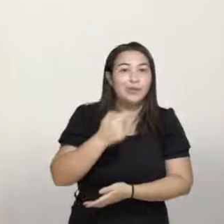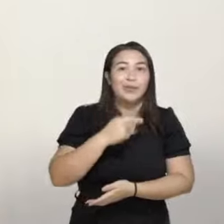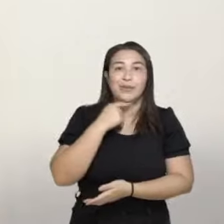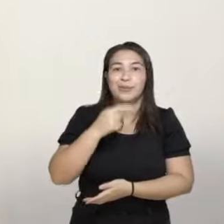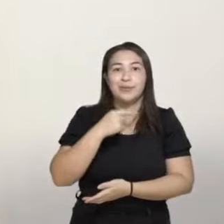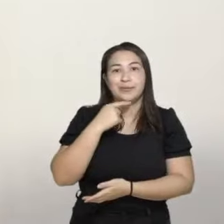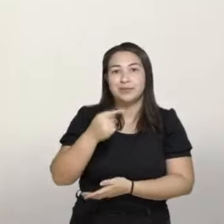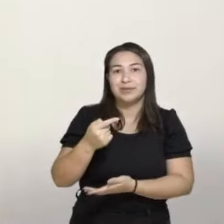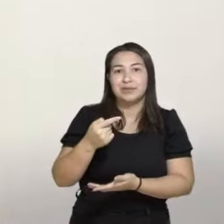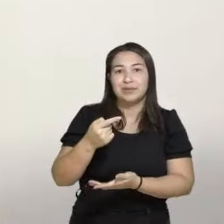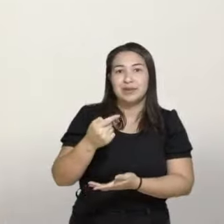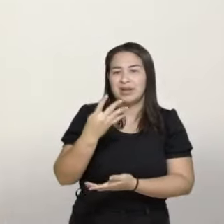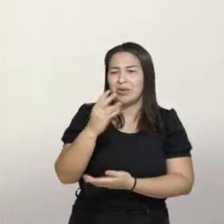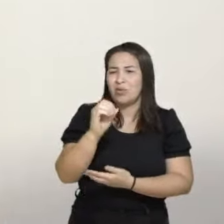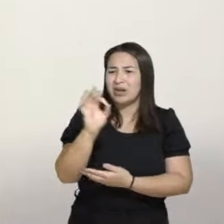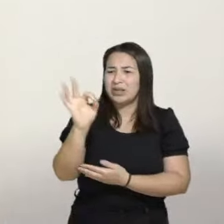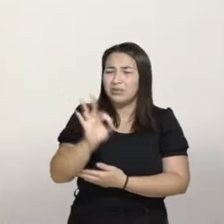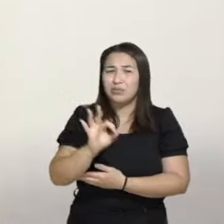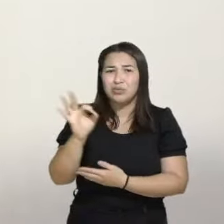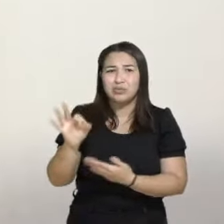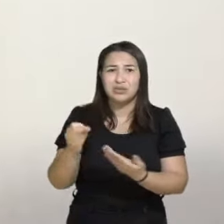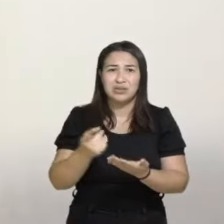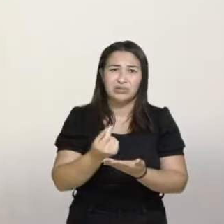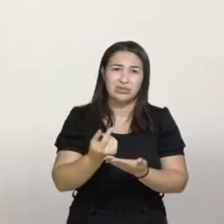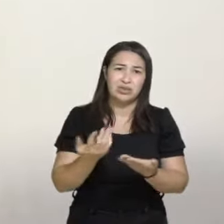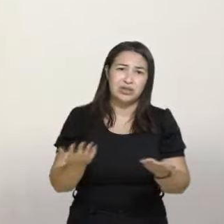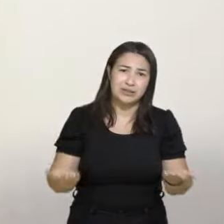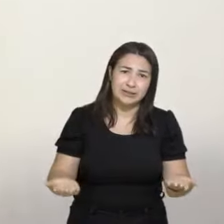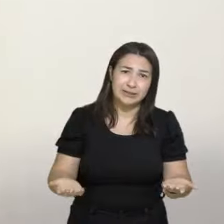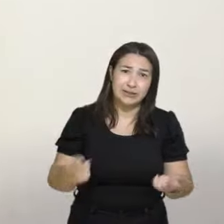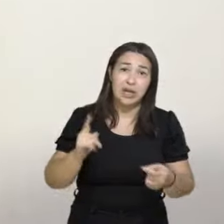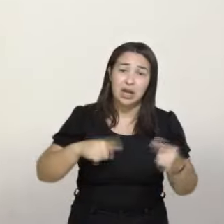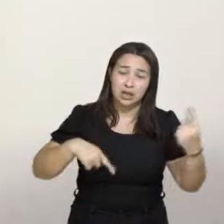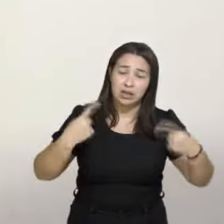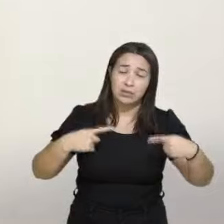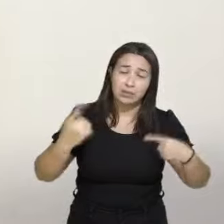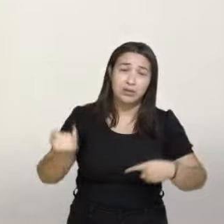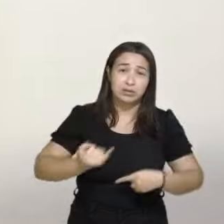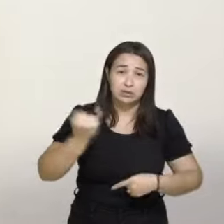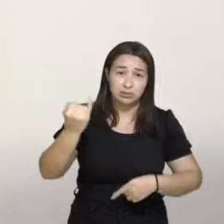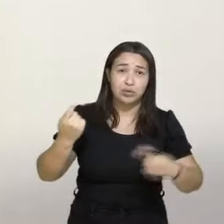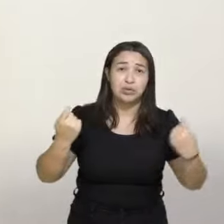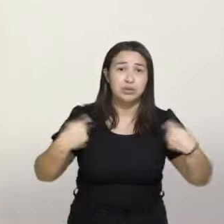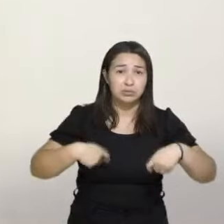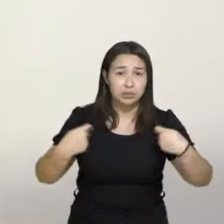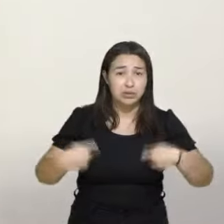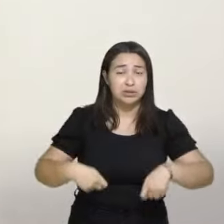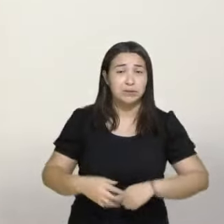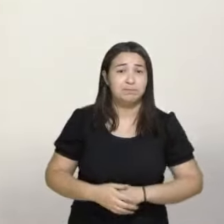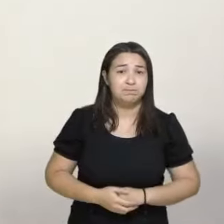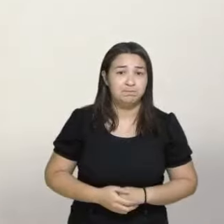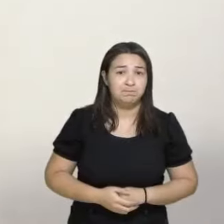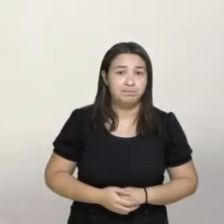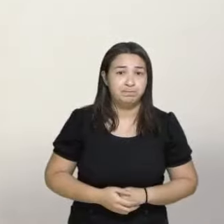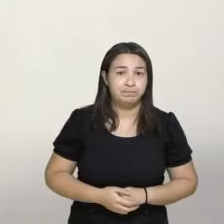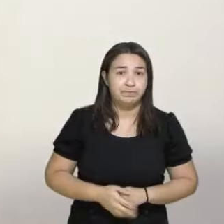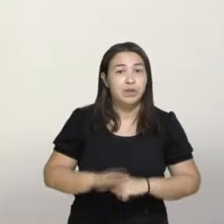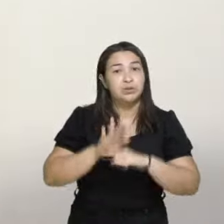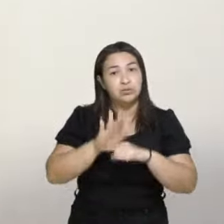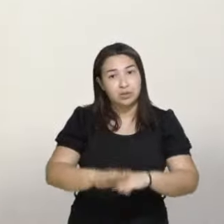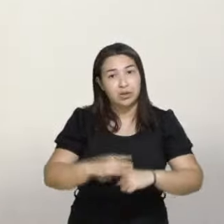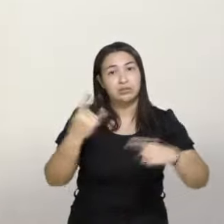recusa de arrecadar 40% do nosso orçamento. Então, é um debate que precisa acontecer. Eu quis contribuir com a